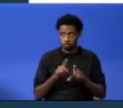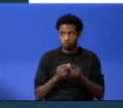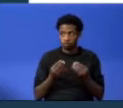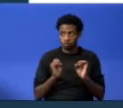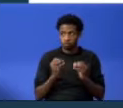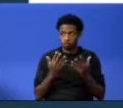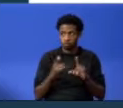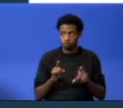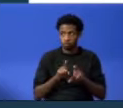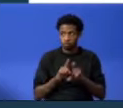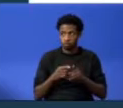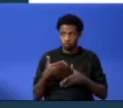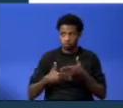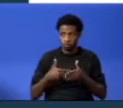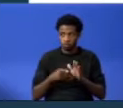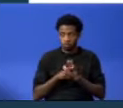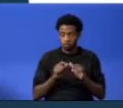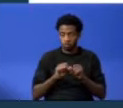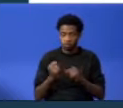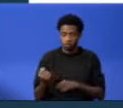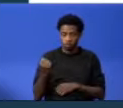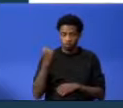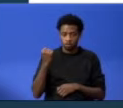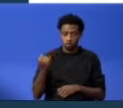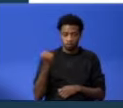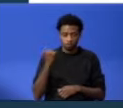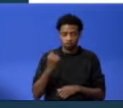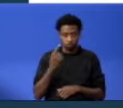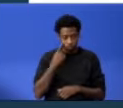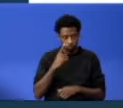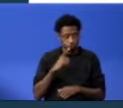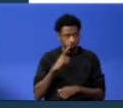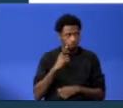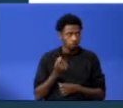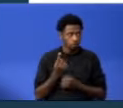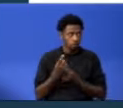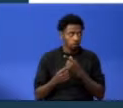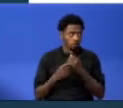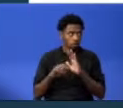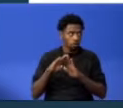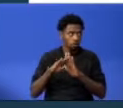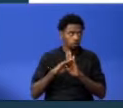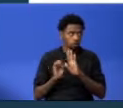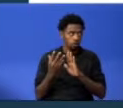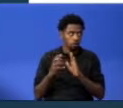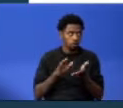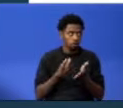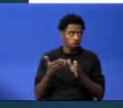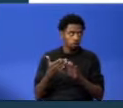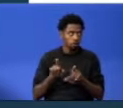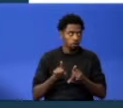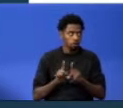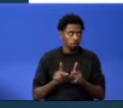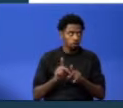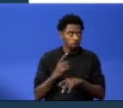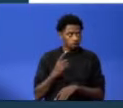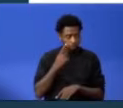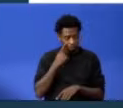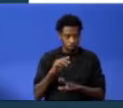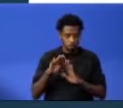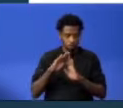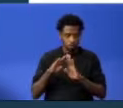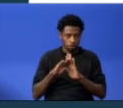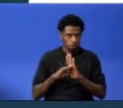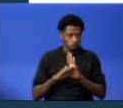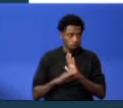acontece realmente o processo da contração muscular? Então, a gente tem algumas etapas que acontece a contração muscular. Essas